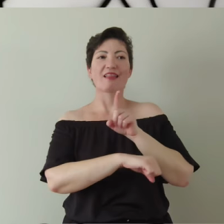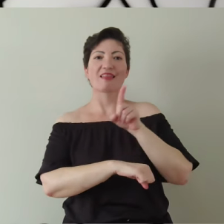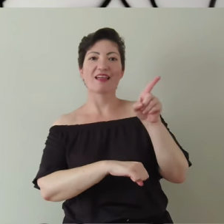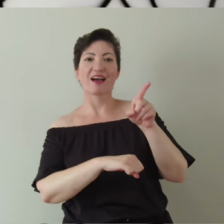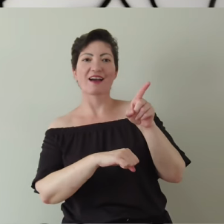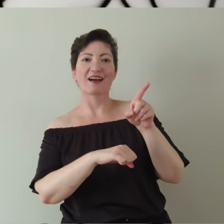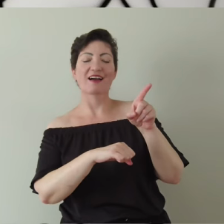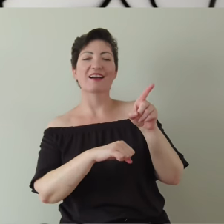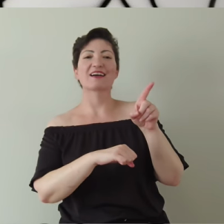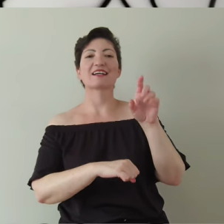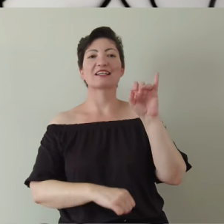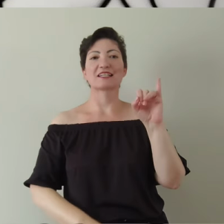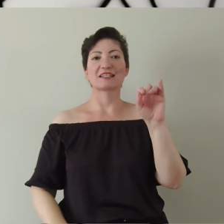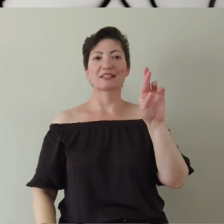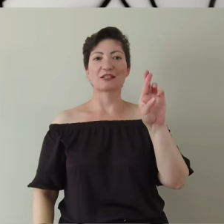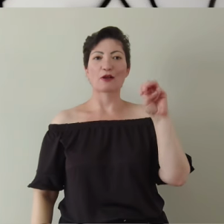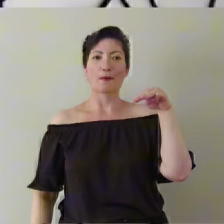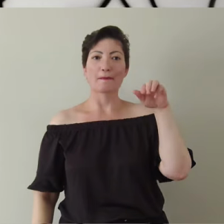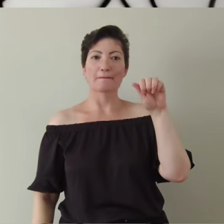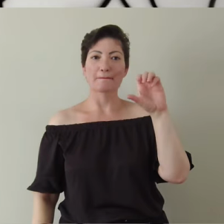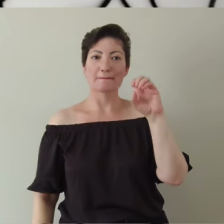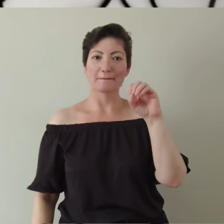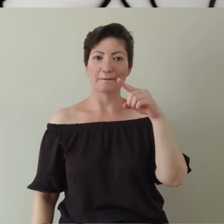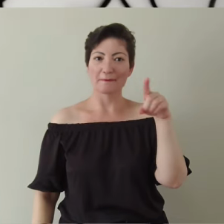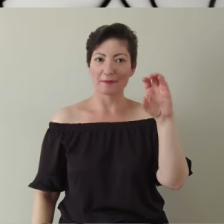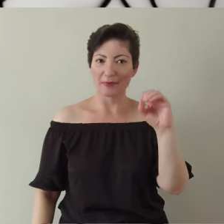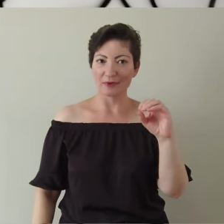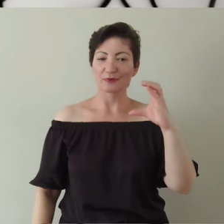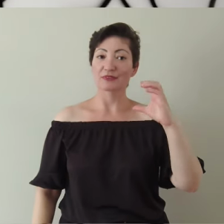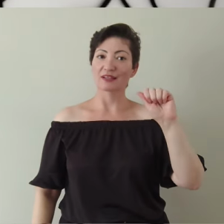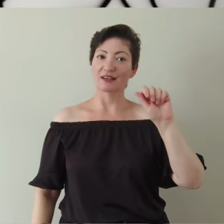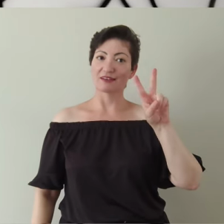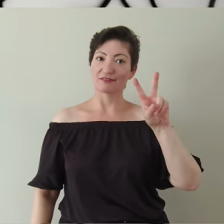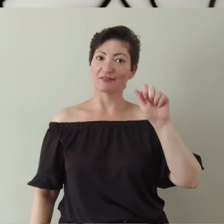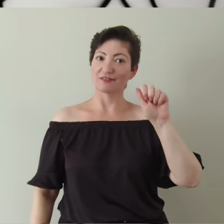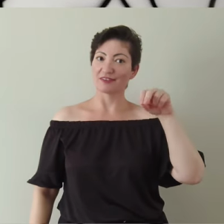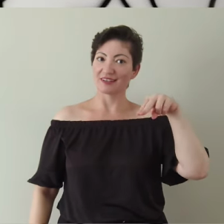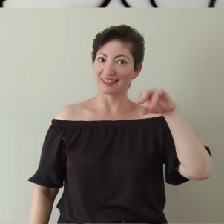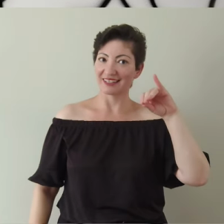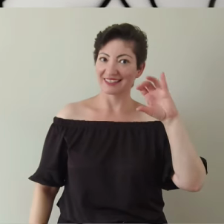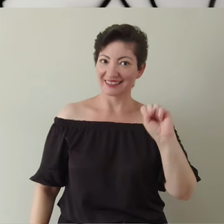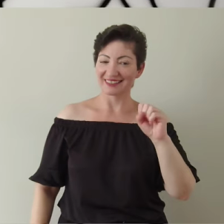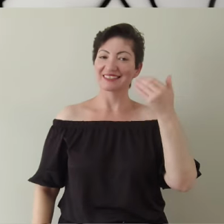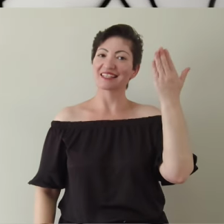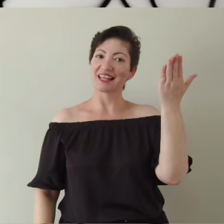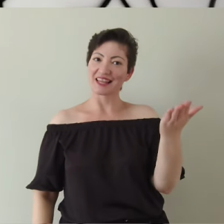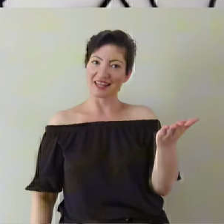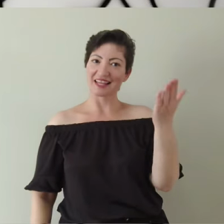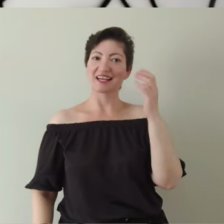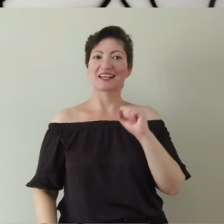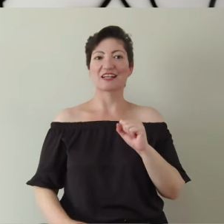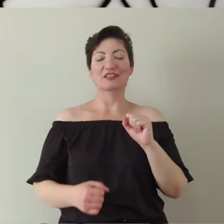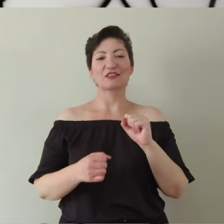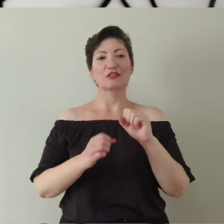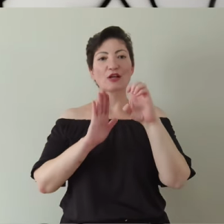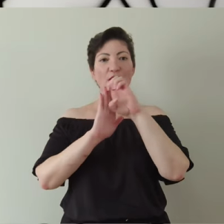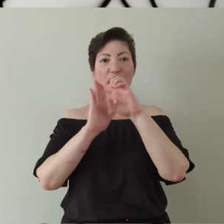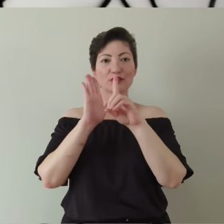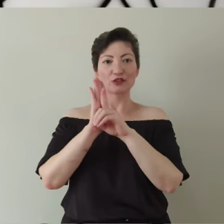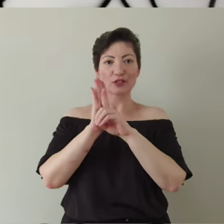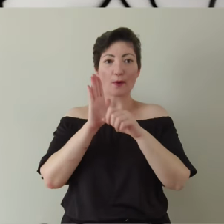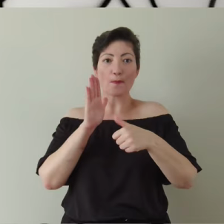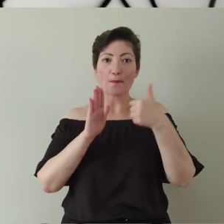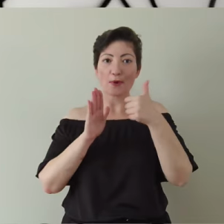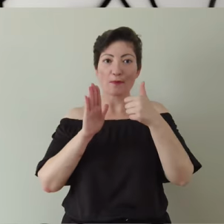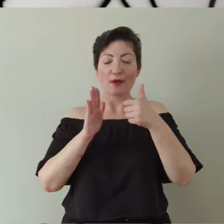Cavanes, numa apresentação que a gente estava fazendo lá. E a partir dessa filmagem, a gente se inscreveu no primeiro edital aqui em Ponta